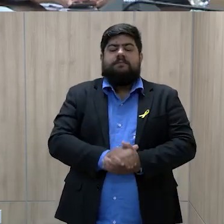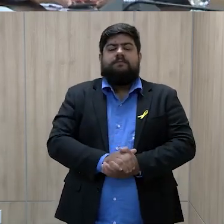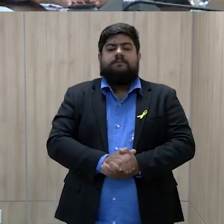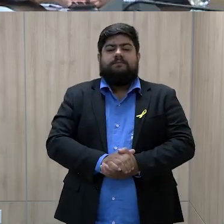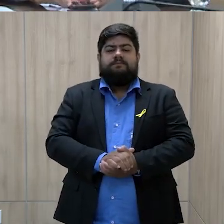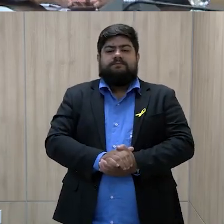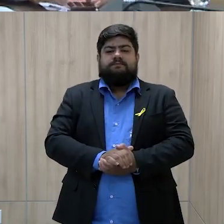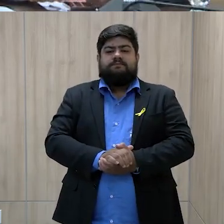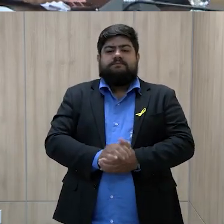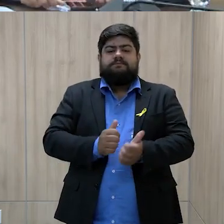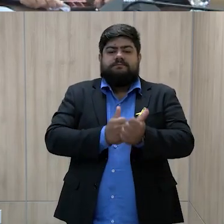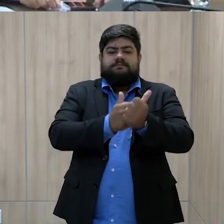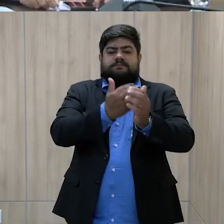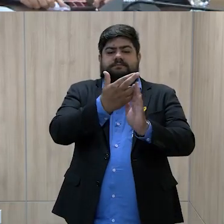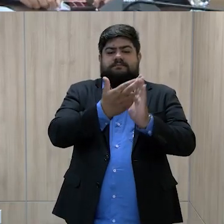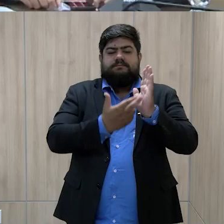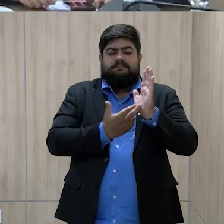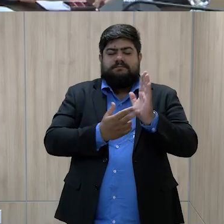Torres